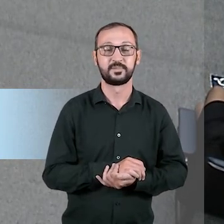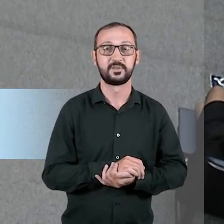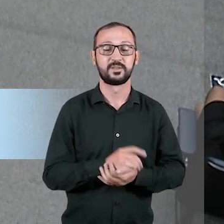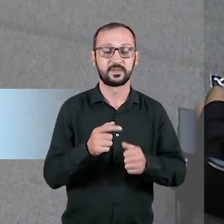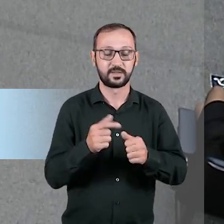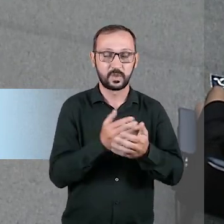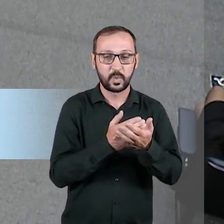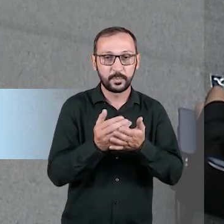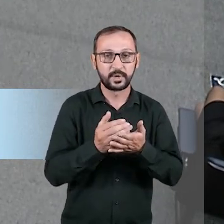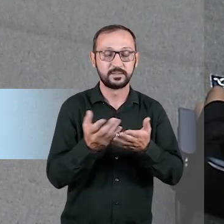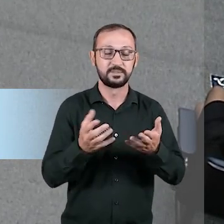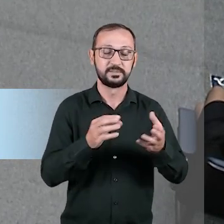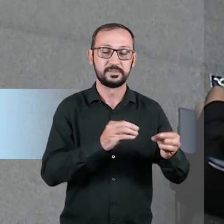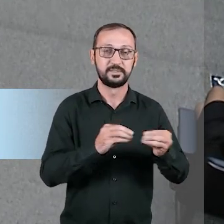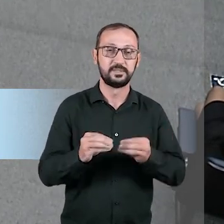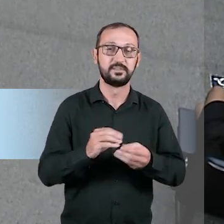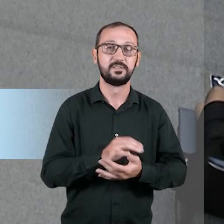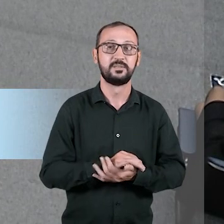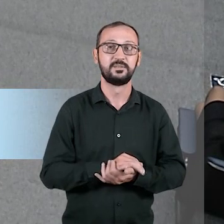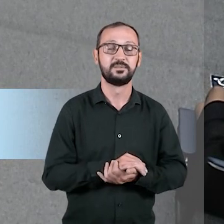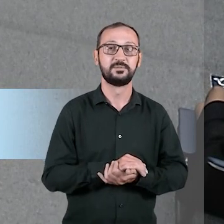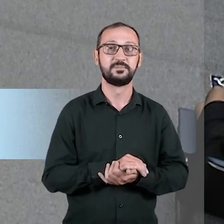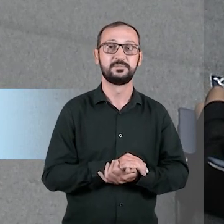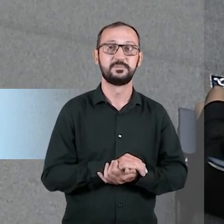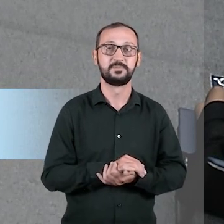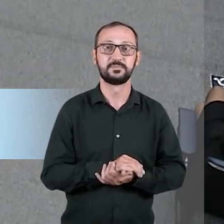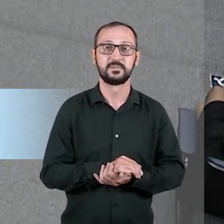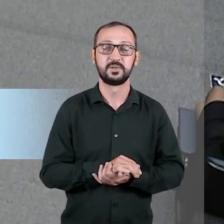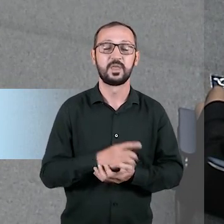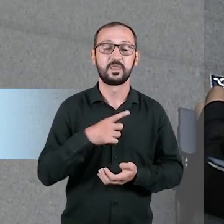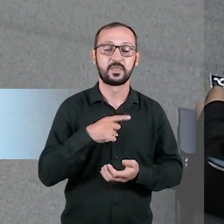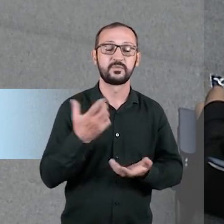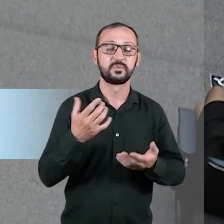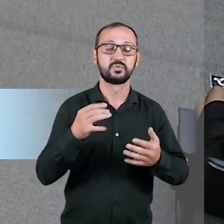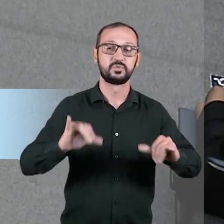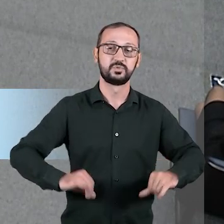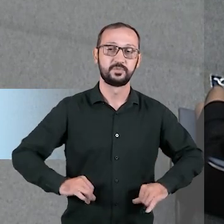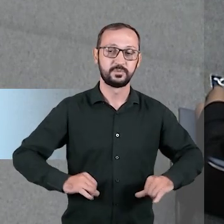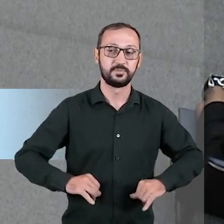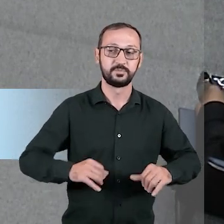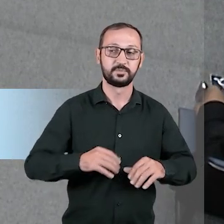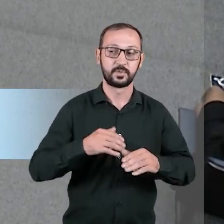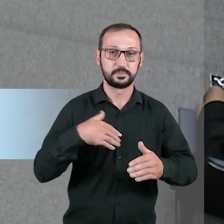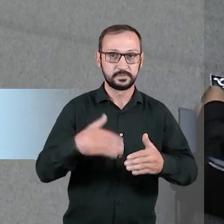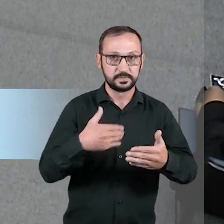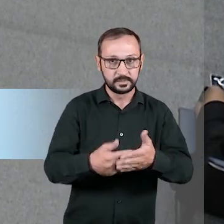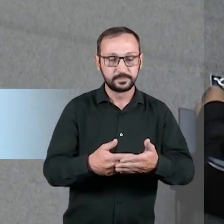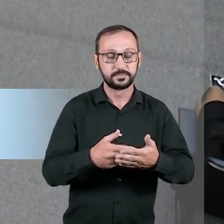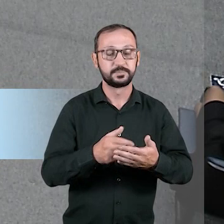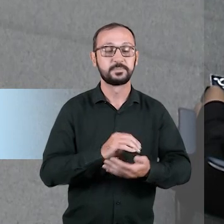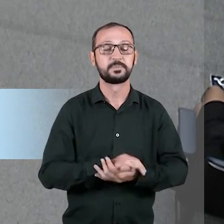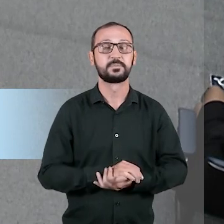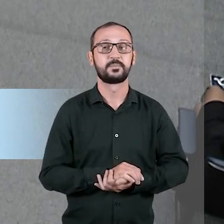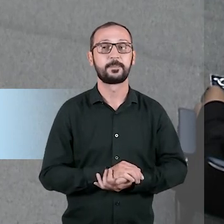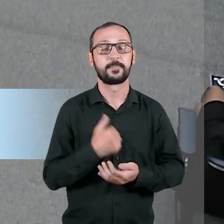naquele primeiro momento, foi dessa forma e, assim, e foi um momento de muito sofrimento. Com o passar do